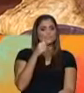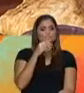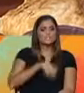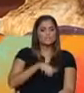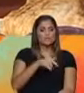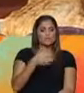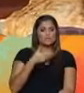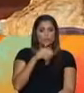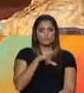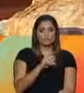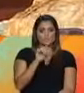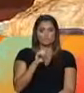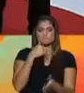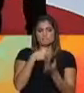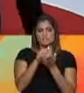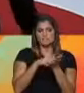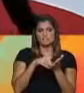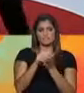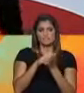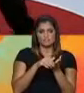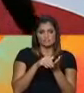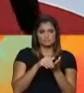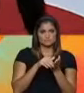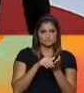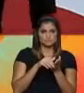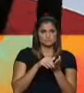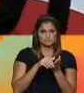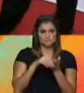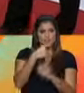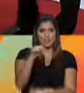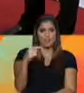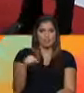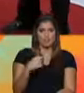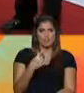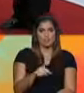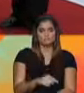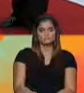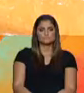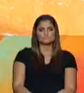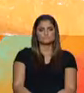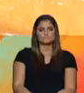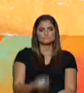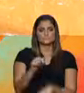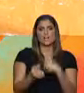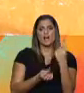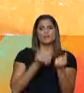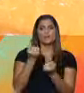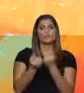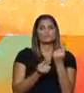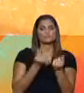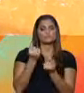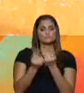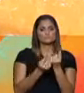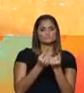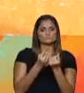do Douro. Temos também mel, também explorações de mel. E estes são alguns dos produtos? Estes são alguns